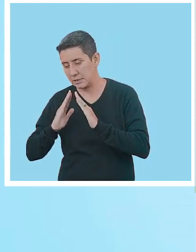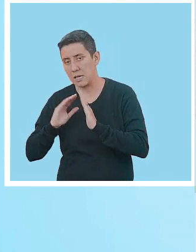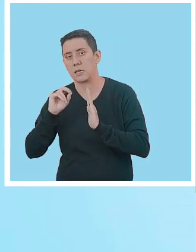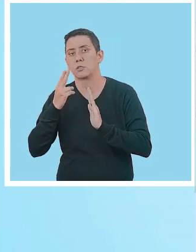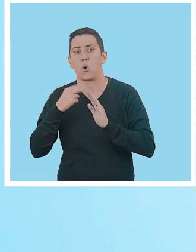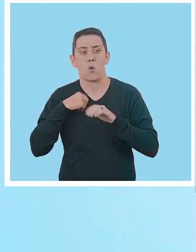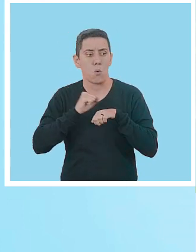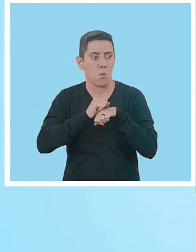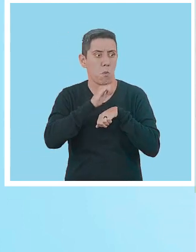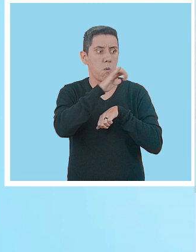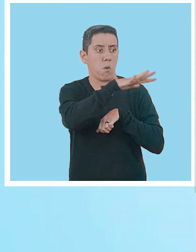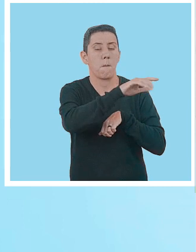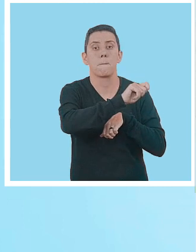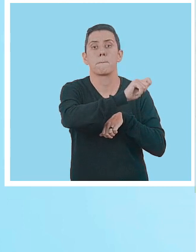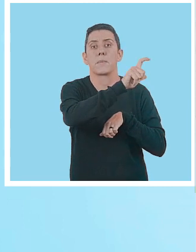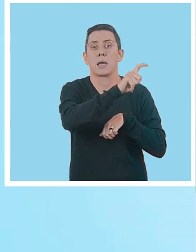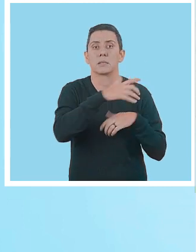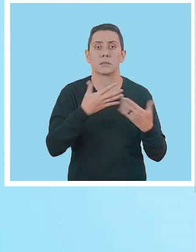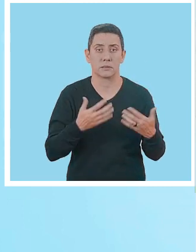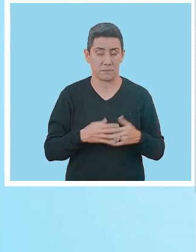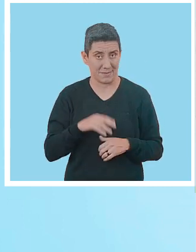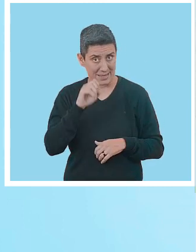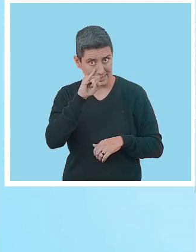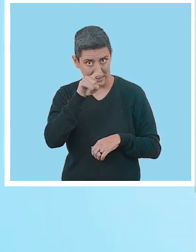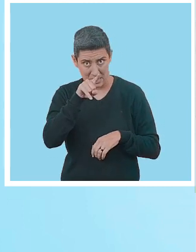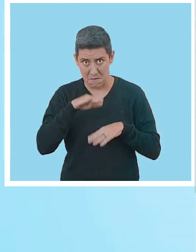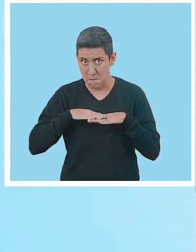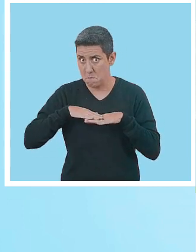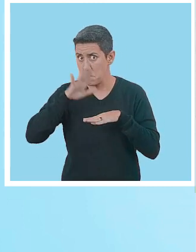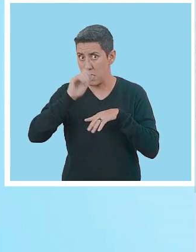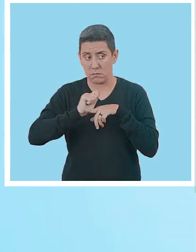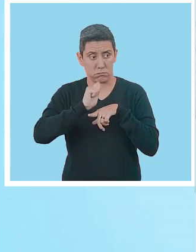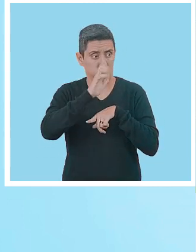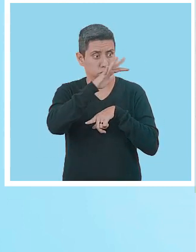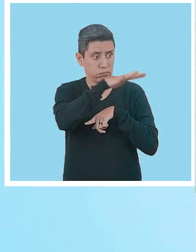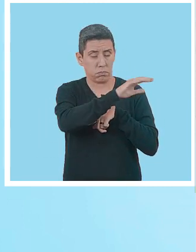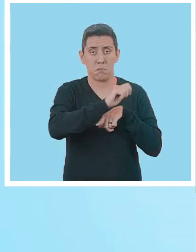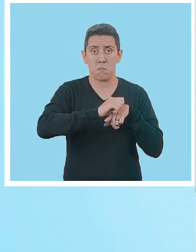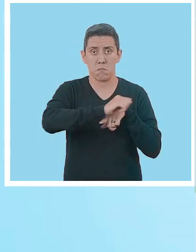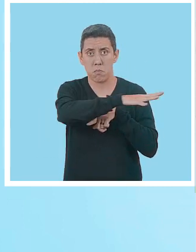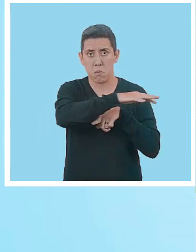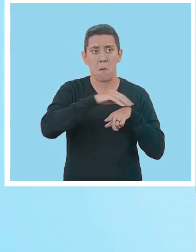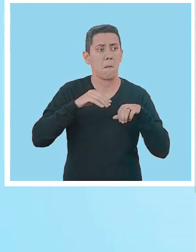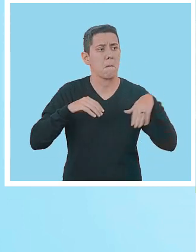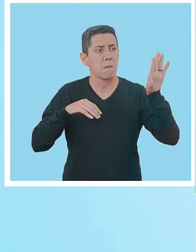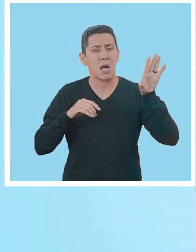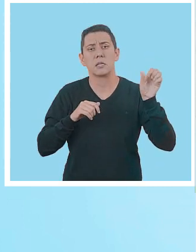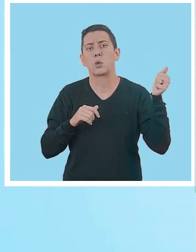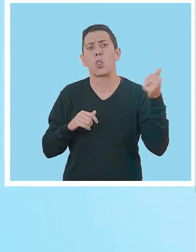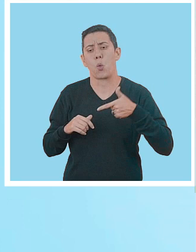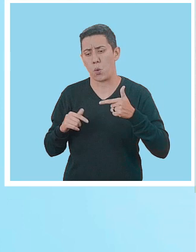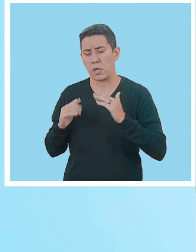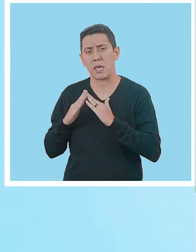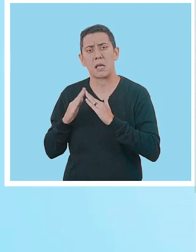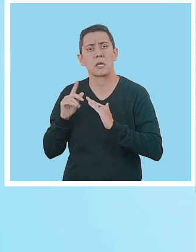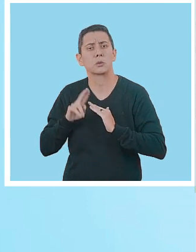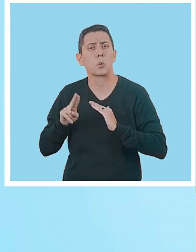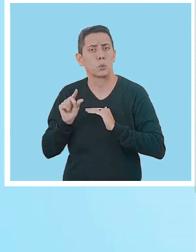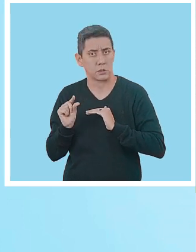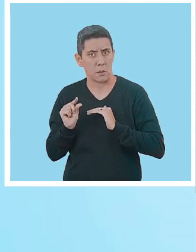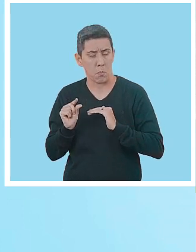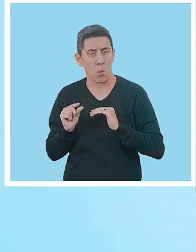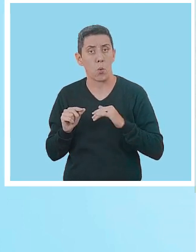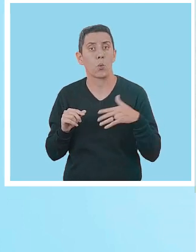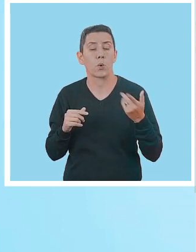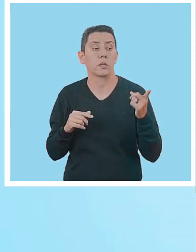você tem exportado mais energia para rede gerado mais crédito do que consumiu é esse crédito ele